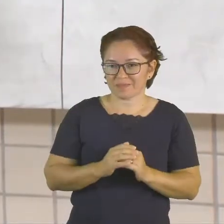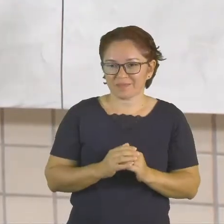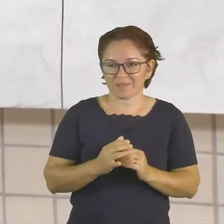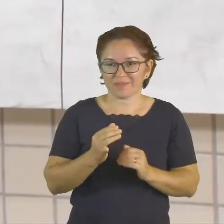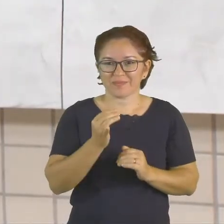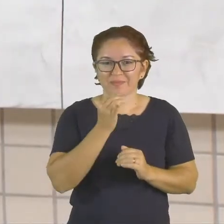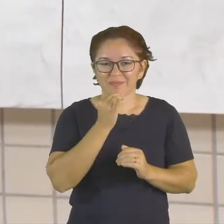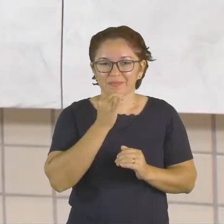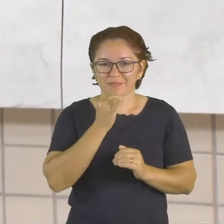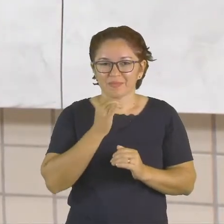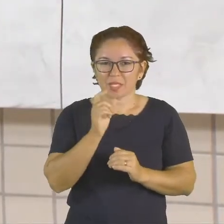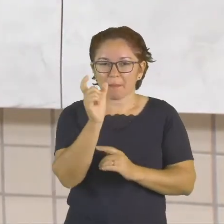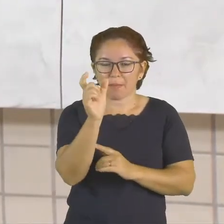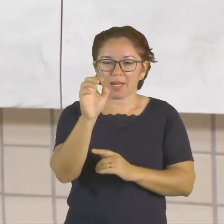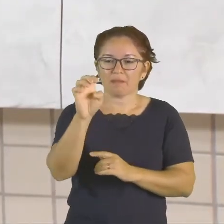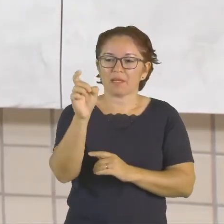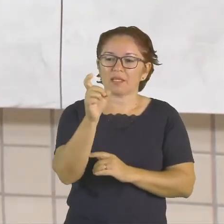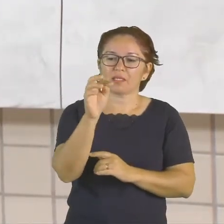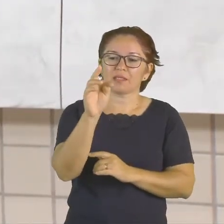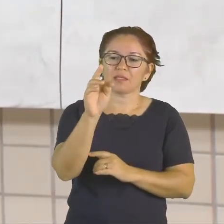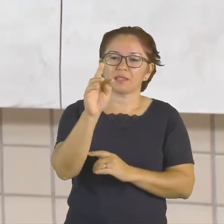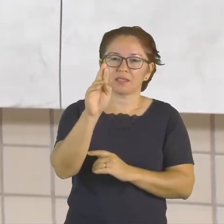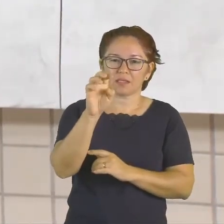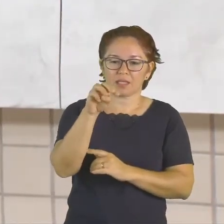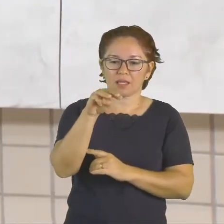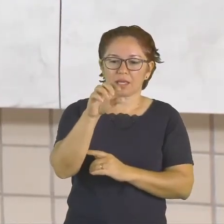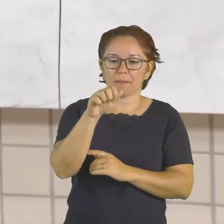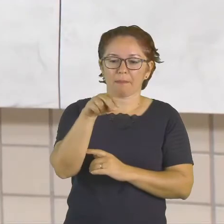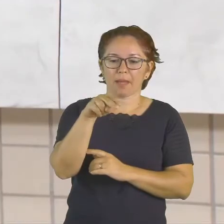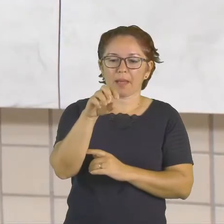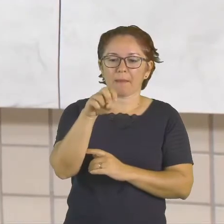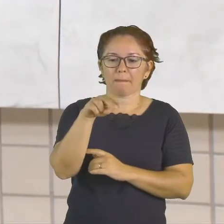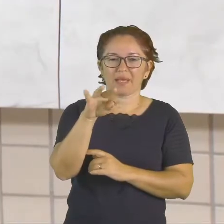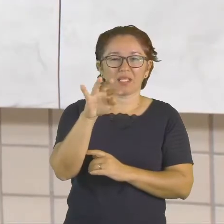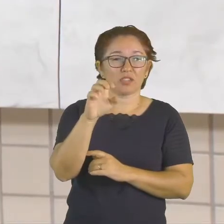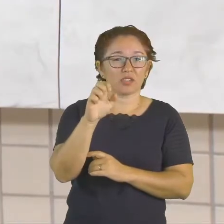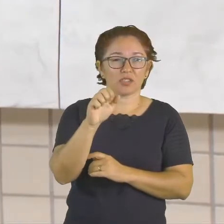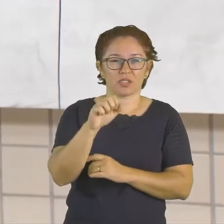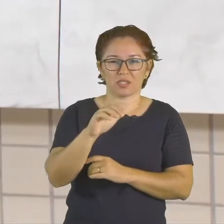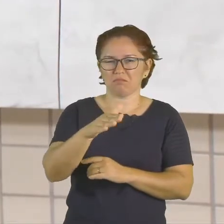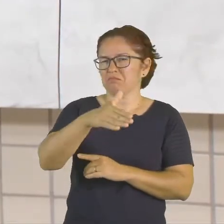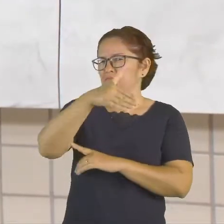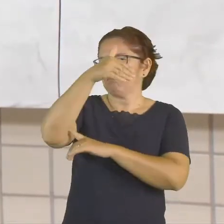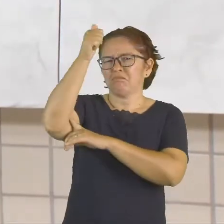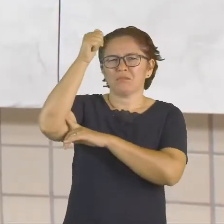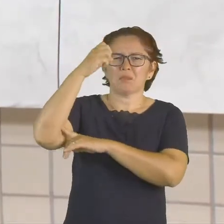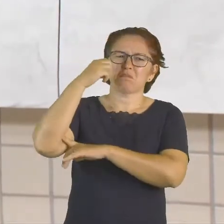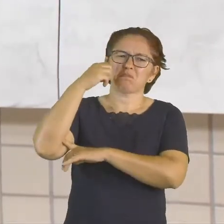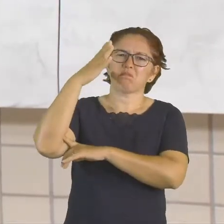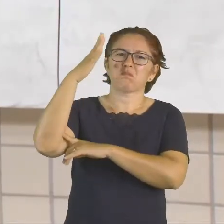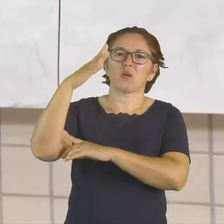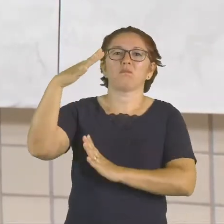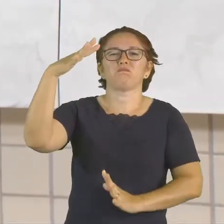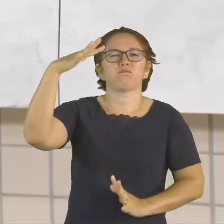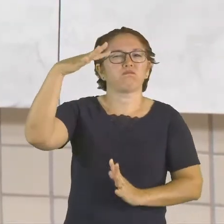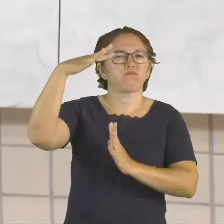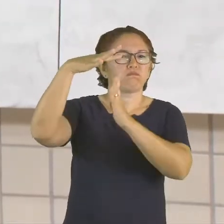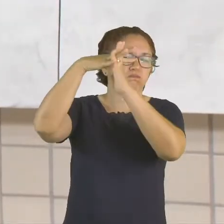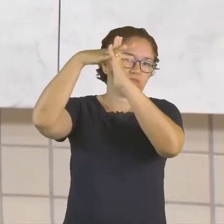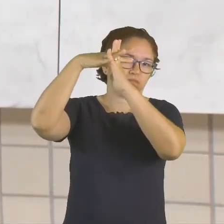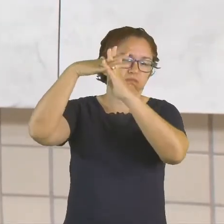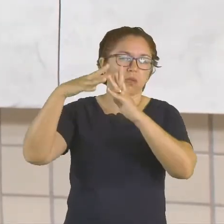só, extremamente. Extremamente bom, extremamente ruim. Mas se você separar, extremamente, ó,